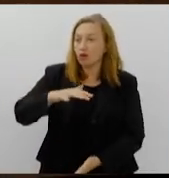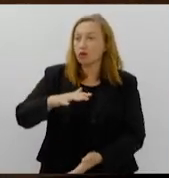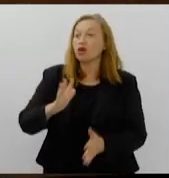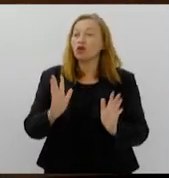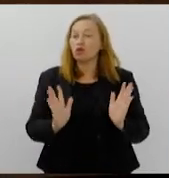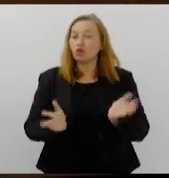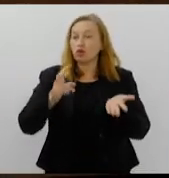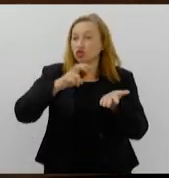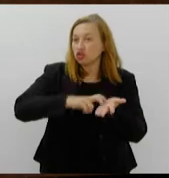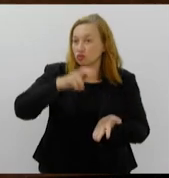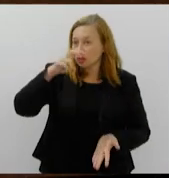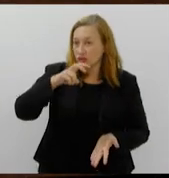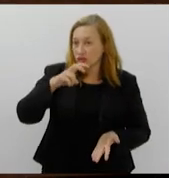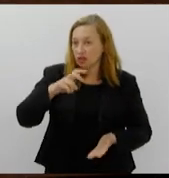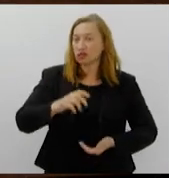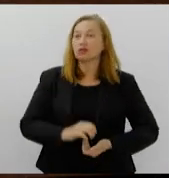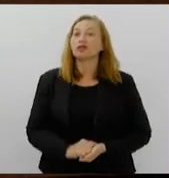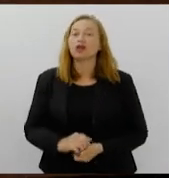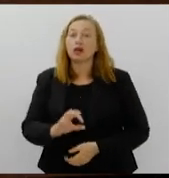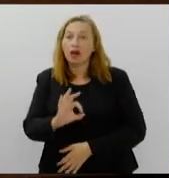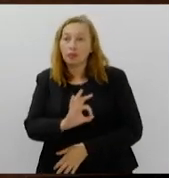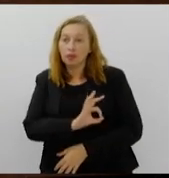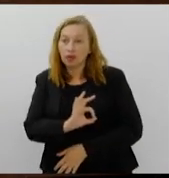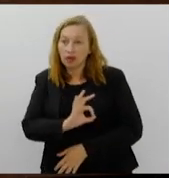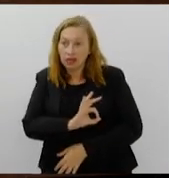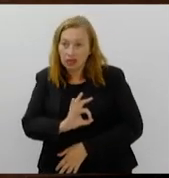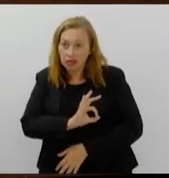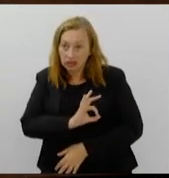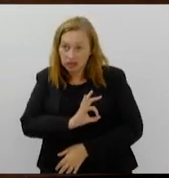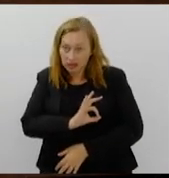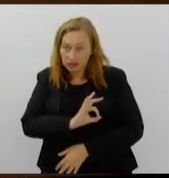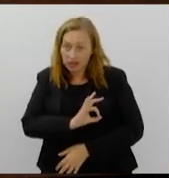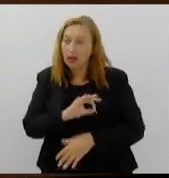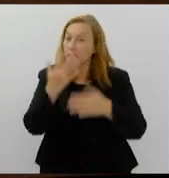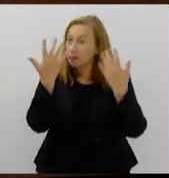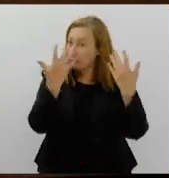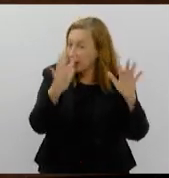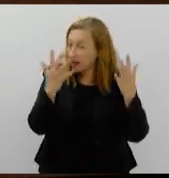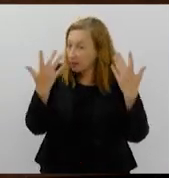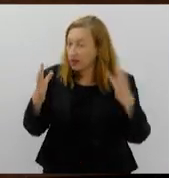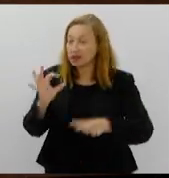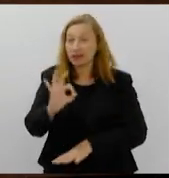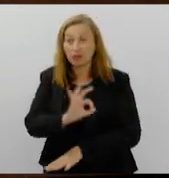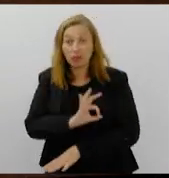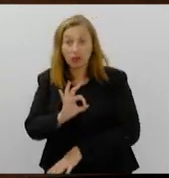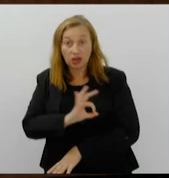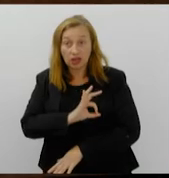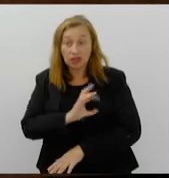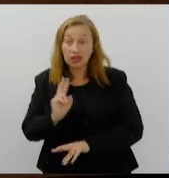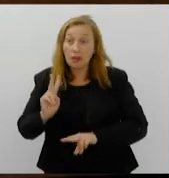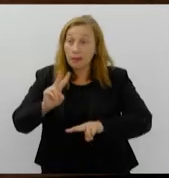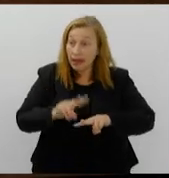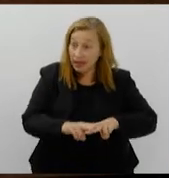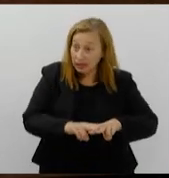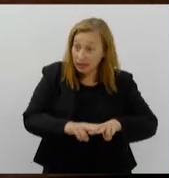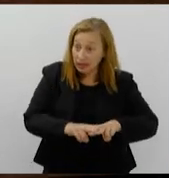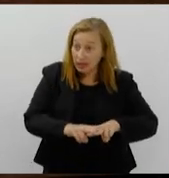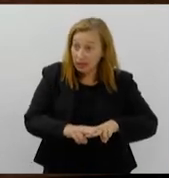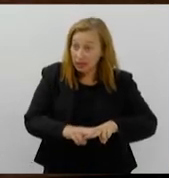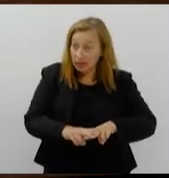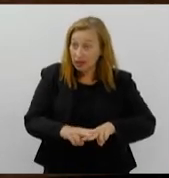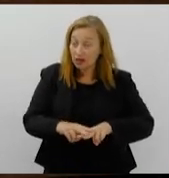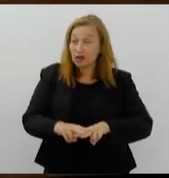pela manhã, o 41º Batalhão, parabéns aos policiais envolvidos, apreenderam no Complexo